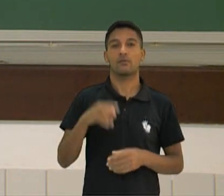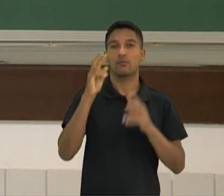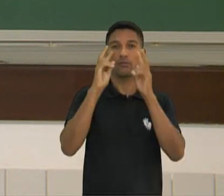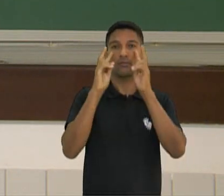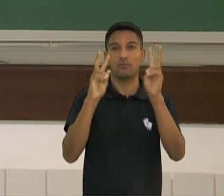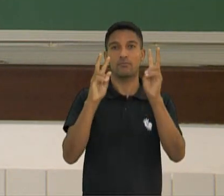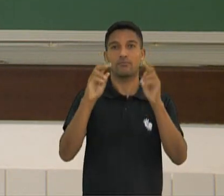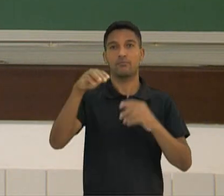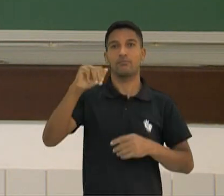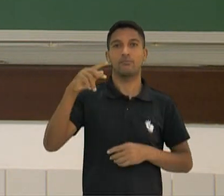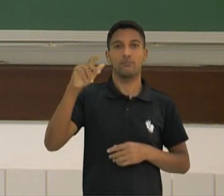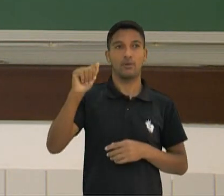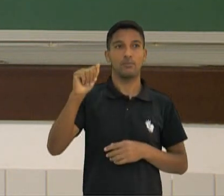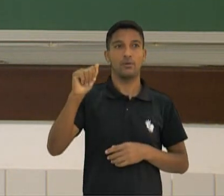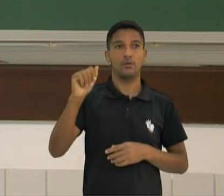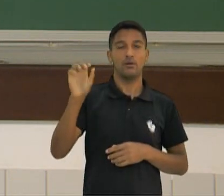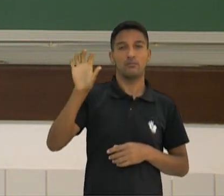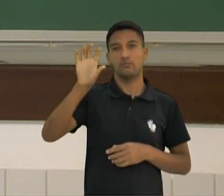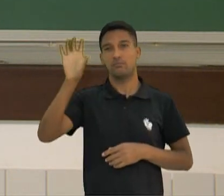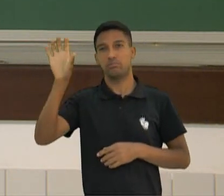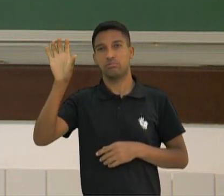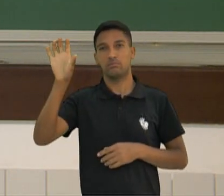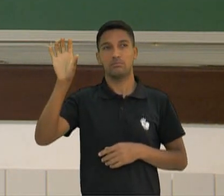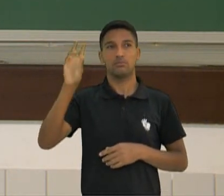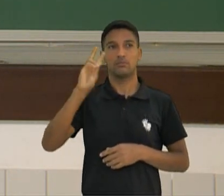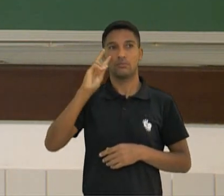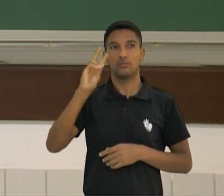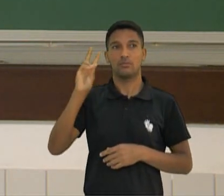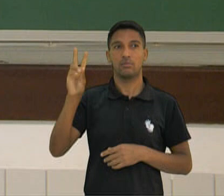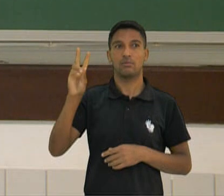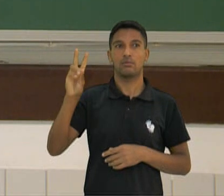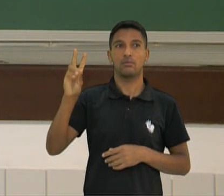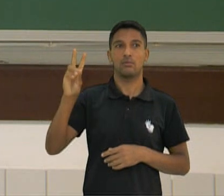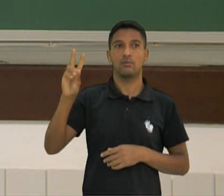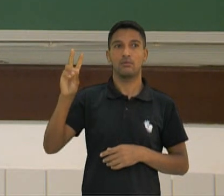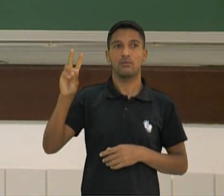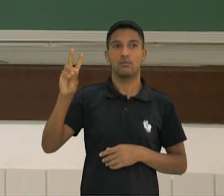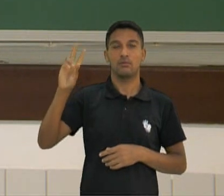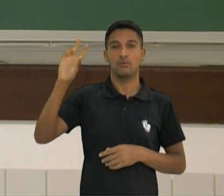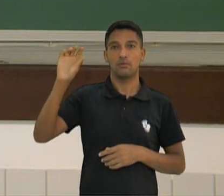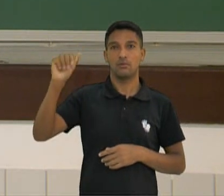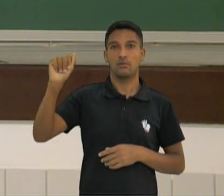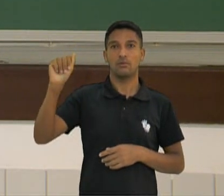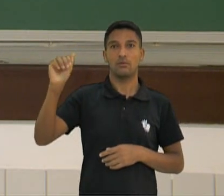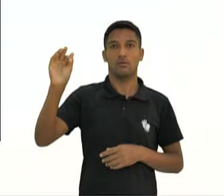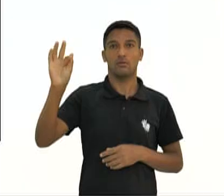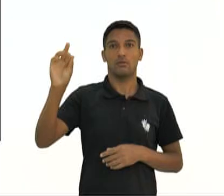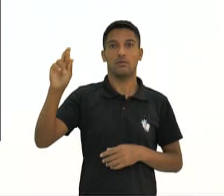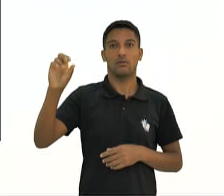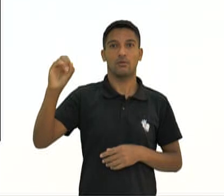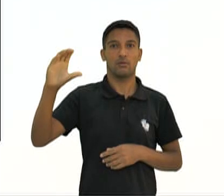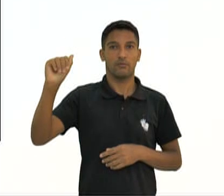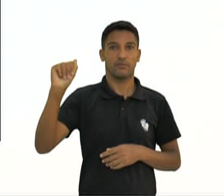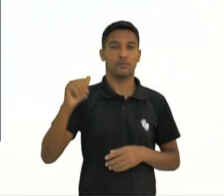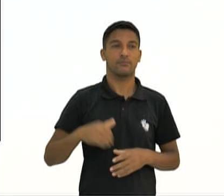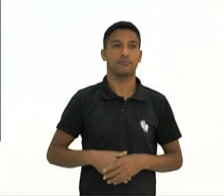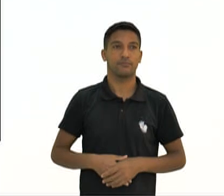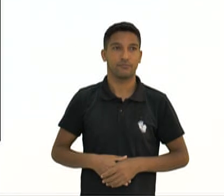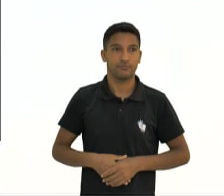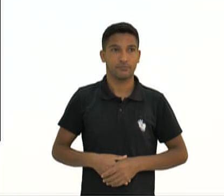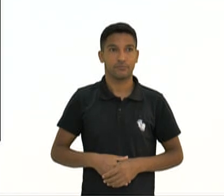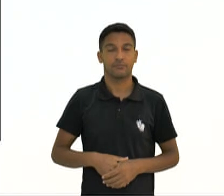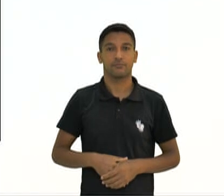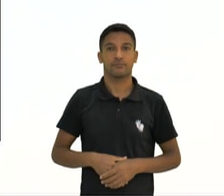nosso foco e vamos olhar um aspecto mais central nessa perspectiva, que nós vamos analisar o contexto do